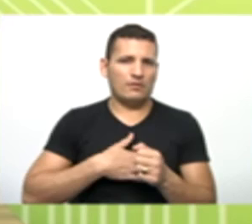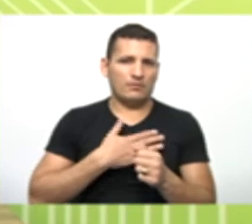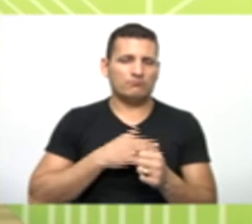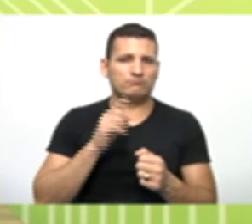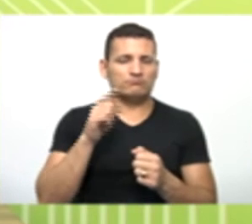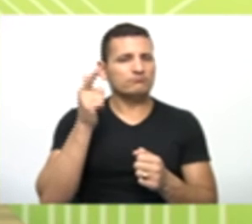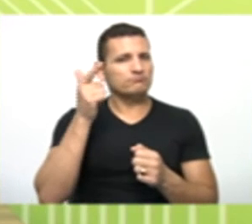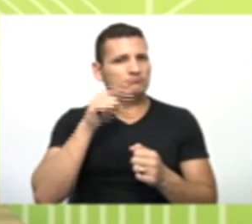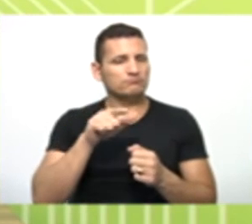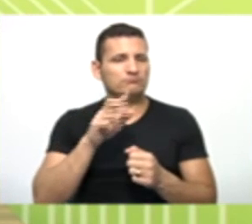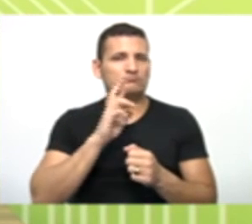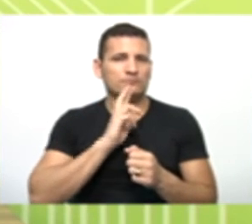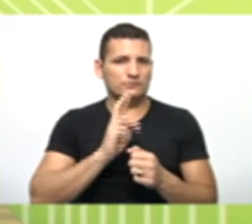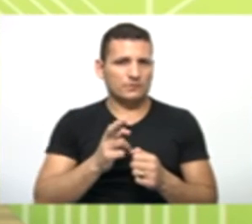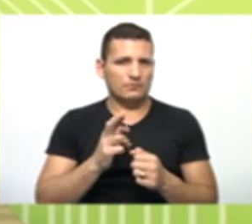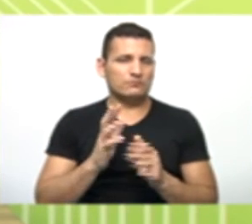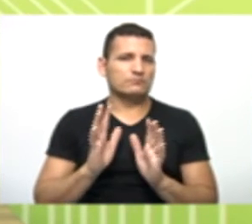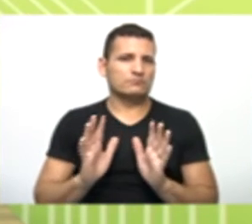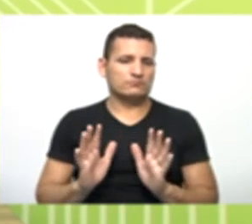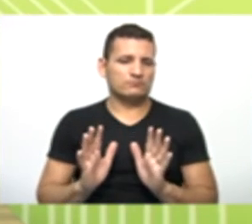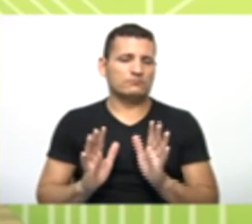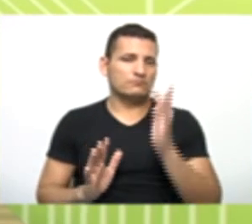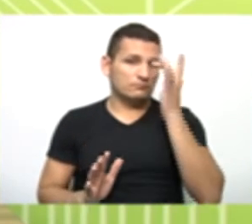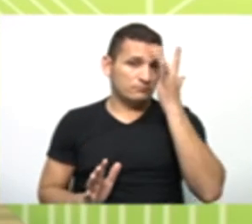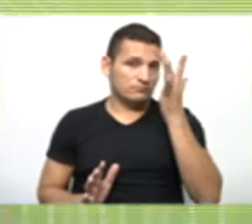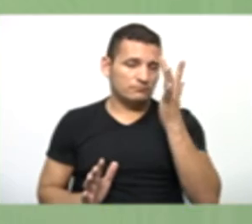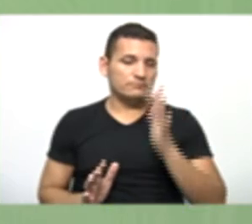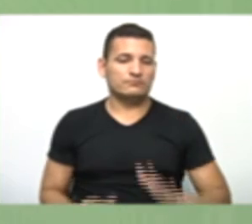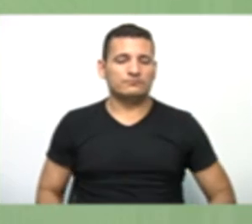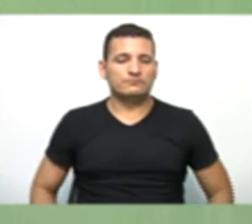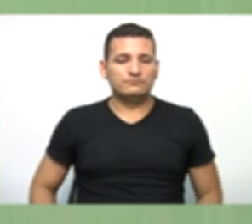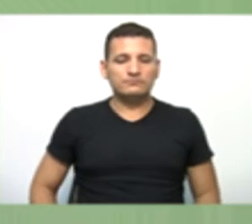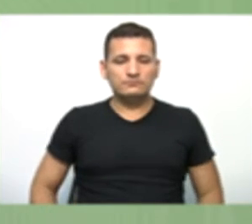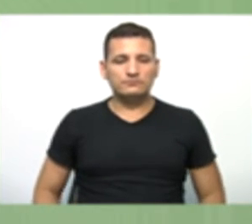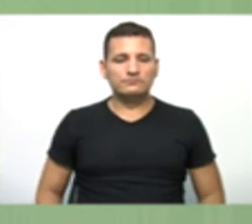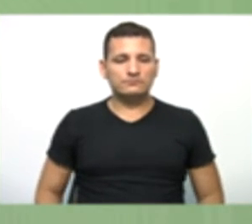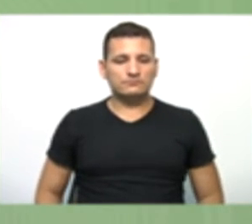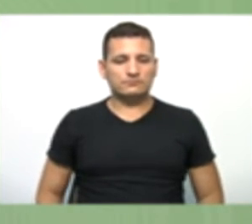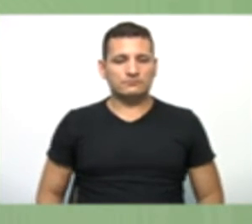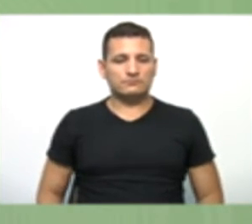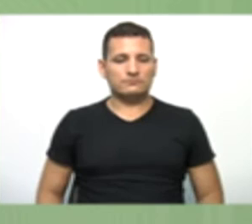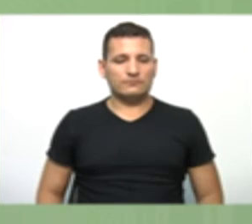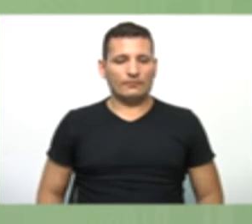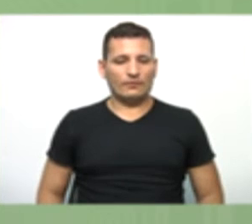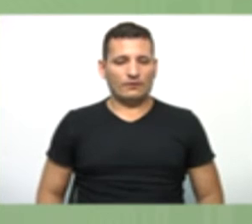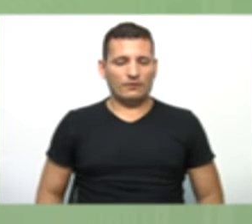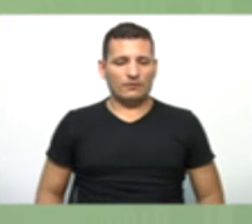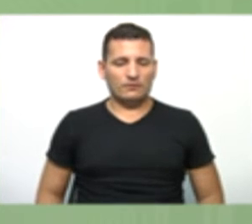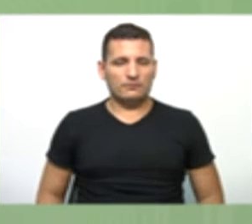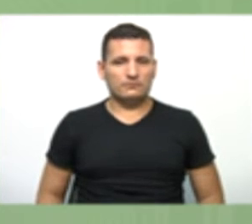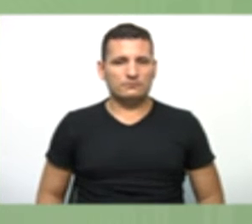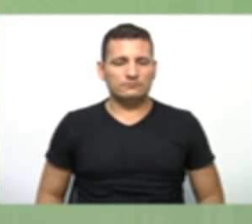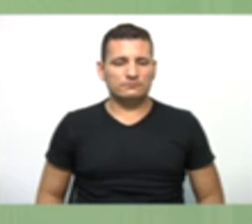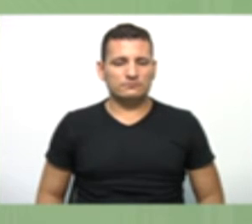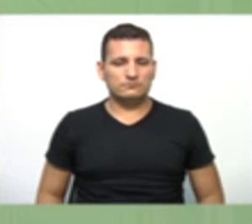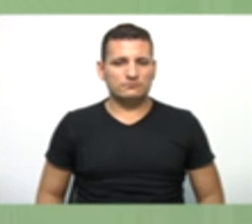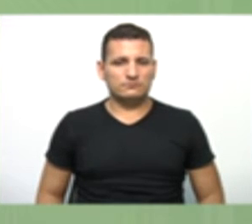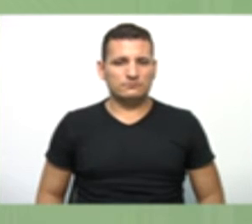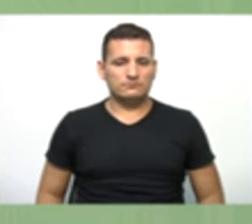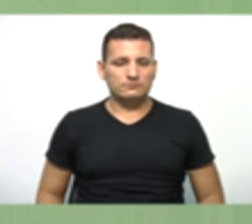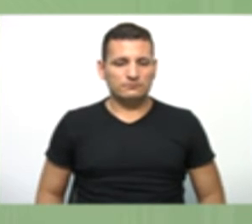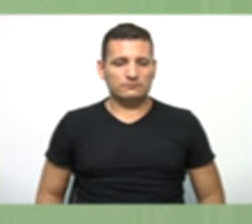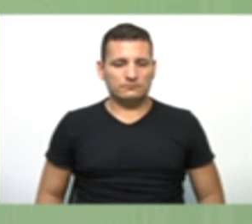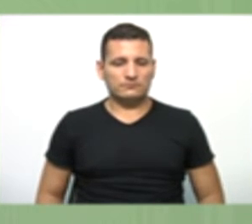vai chegar no resultado de maneira fácil. Vamos simplificar esse exercício? Então,